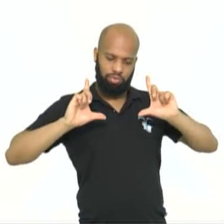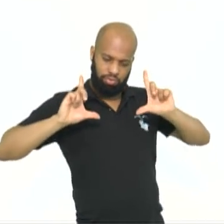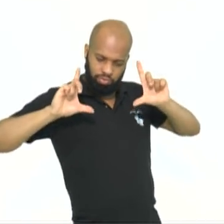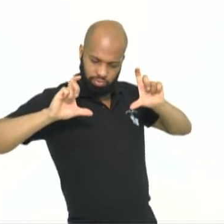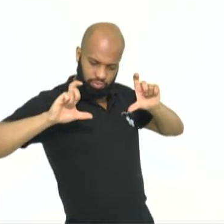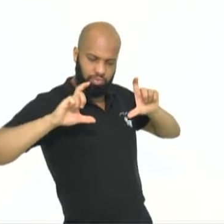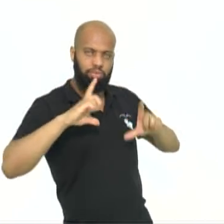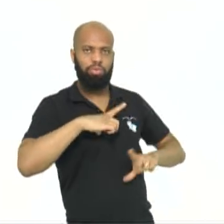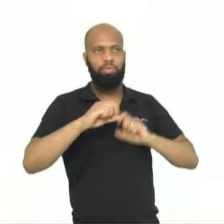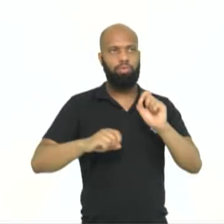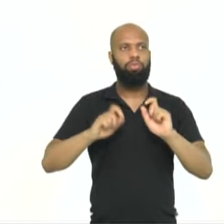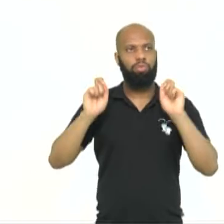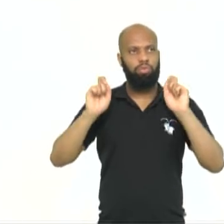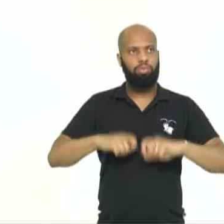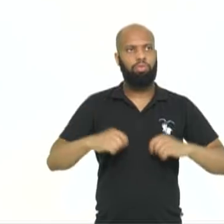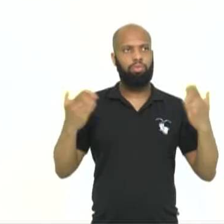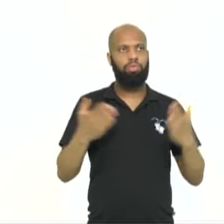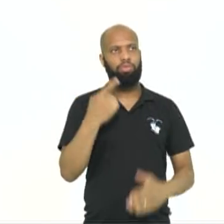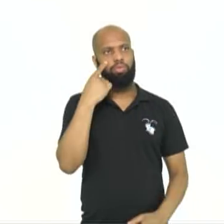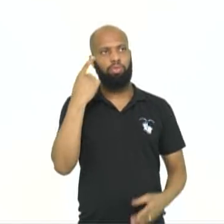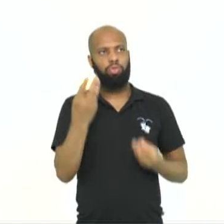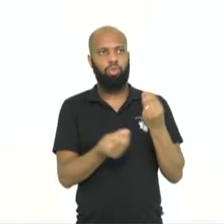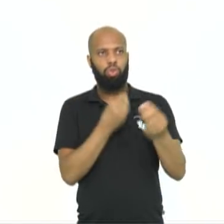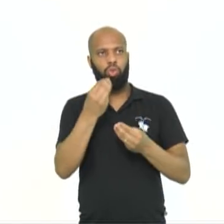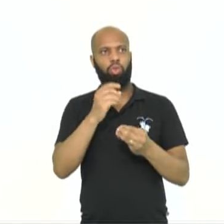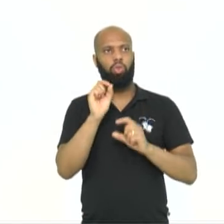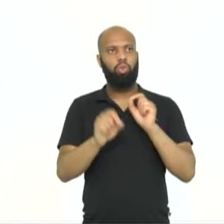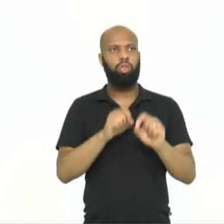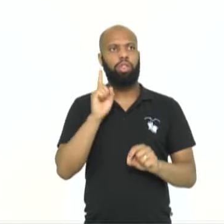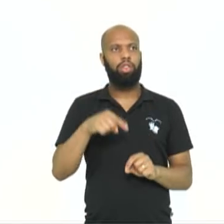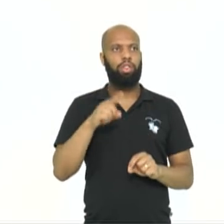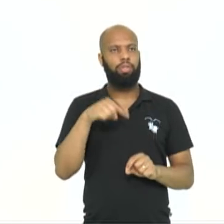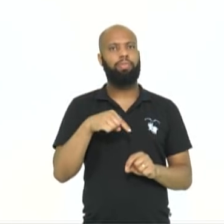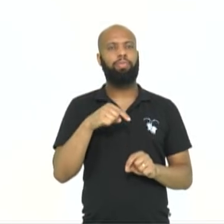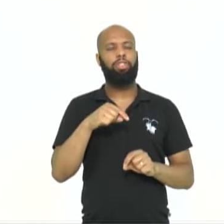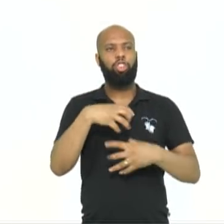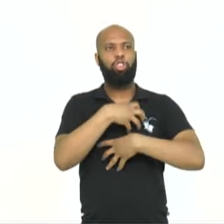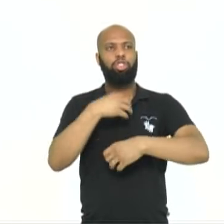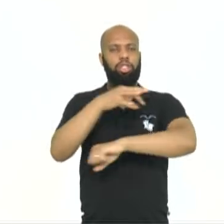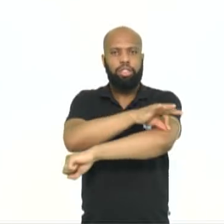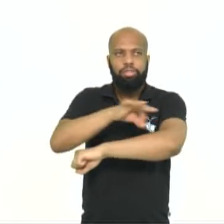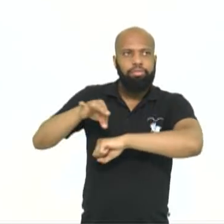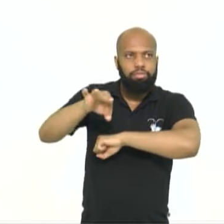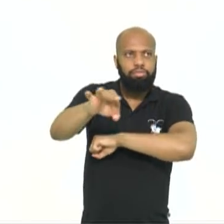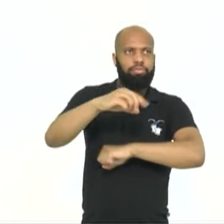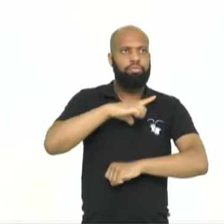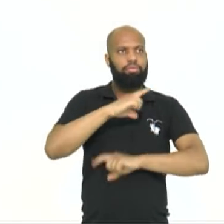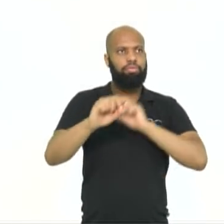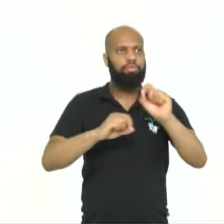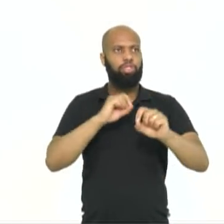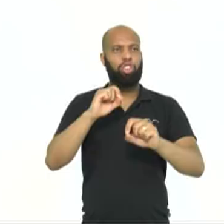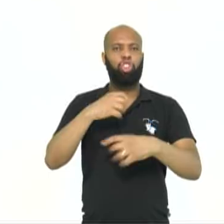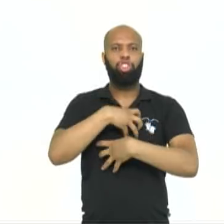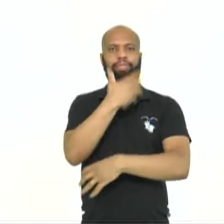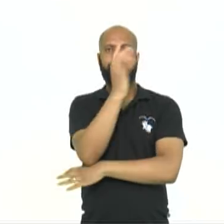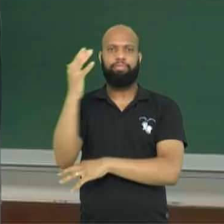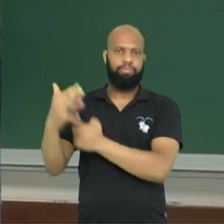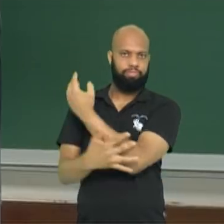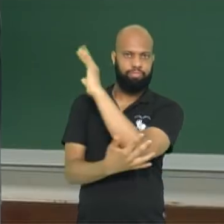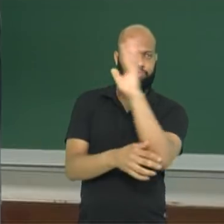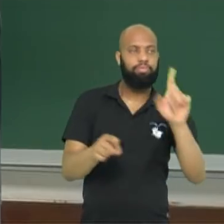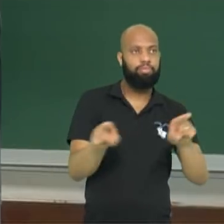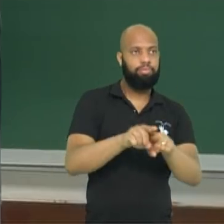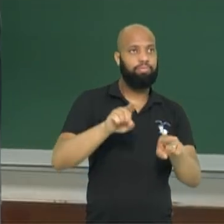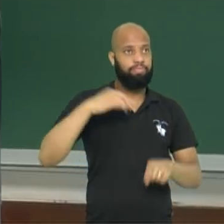visão mais oblíqua, a gente pode ver os jardins, né? Lembrando dessa parte arquitetônica, além da funcionalidade, hoje também tem uma